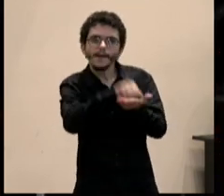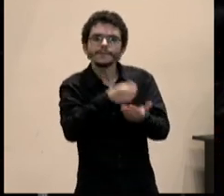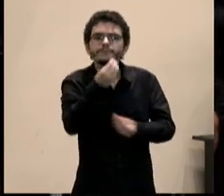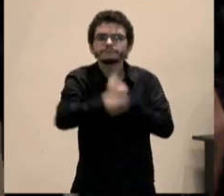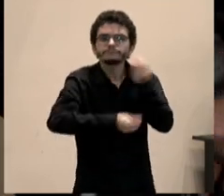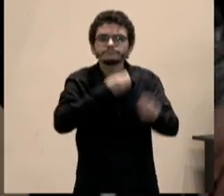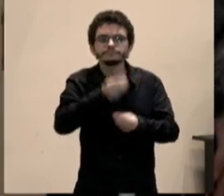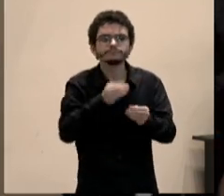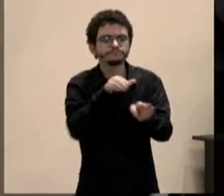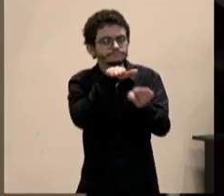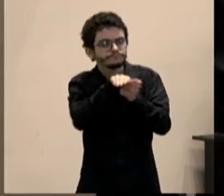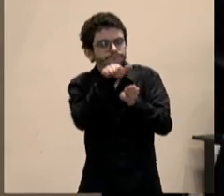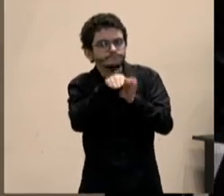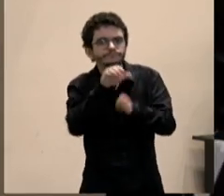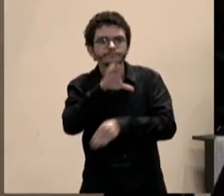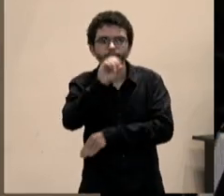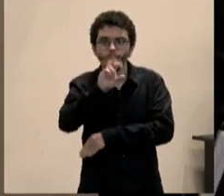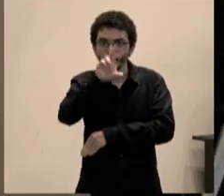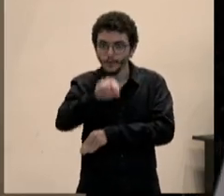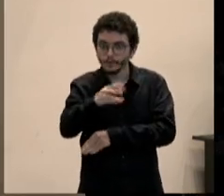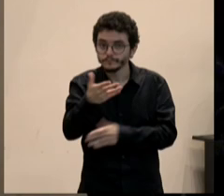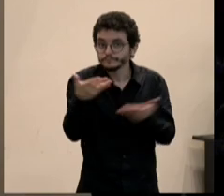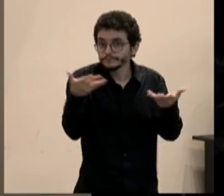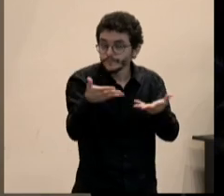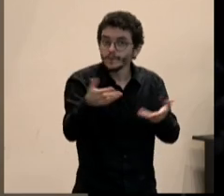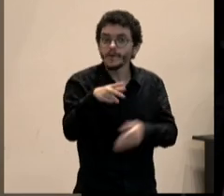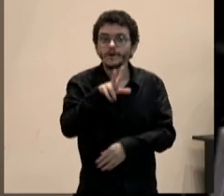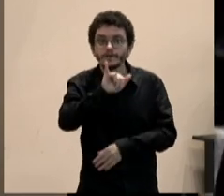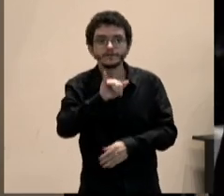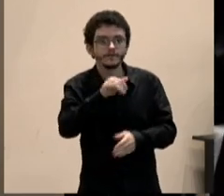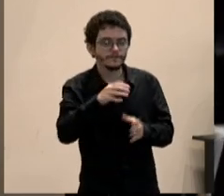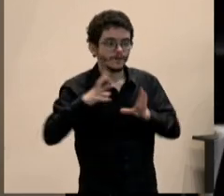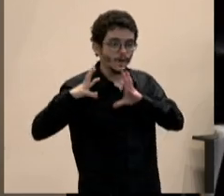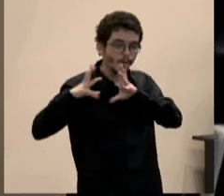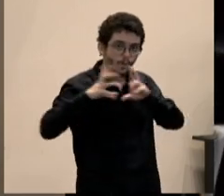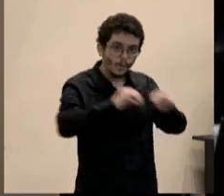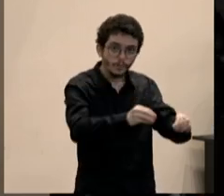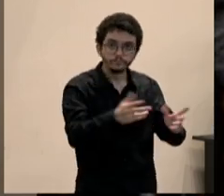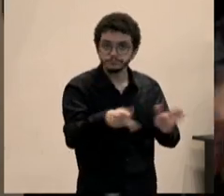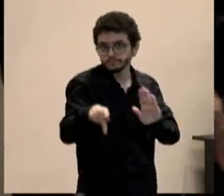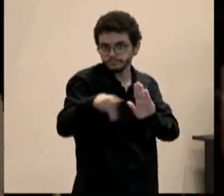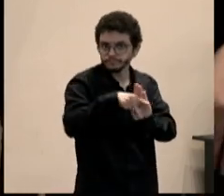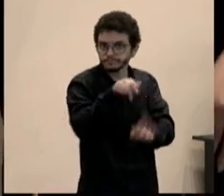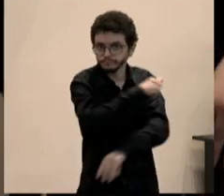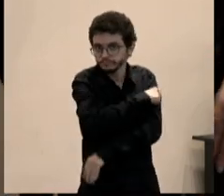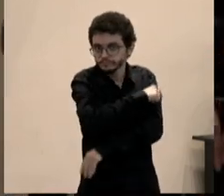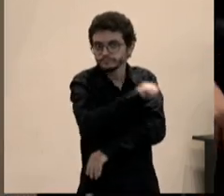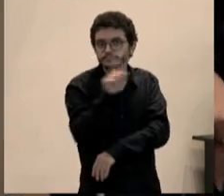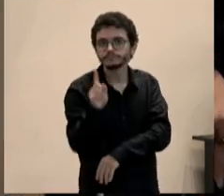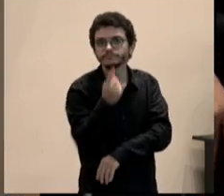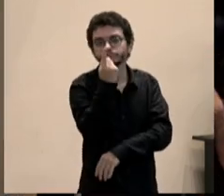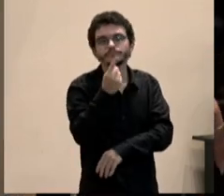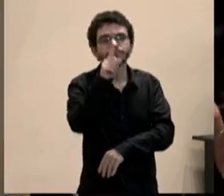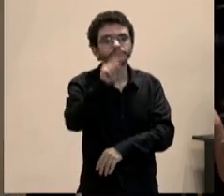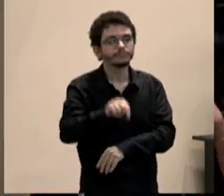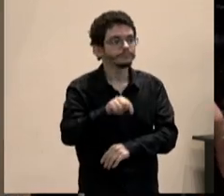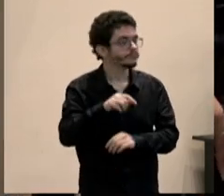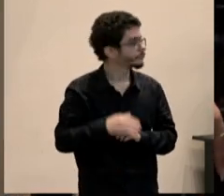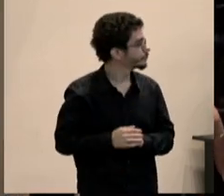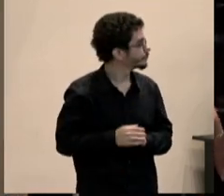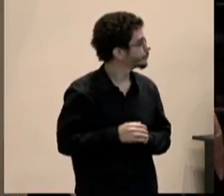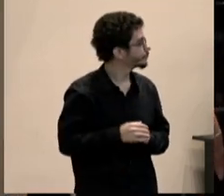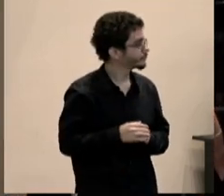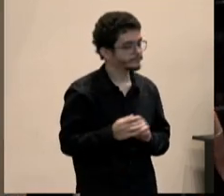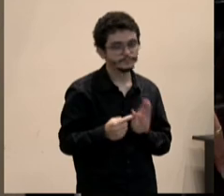Então, hoje o repertório vai ser inteirinho conduzido por esses discentes. A primeira obra é a